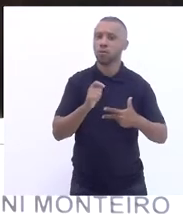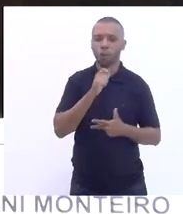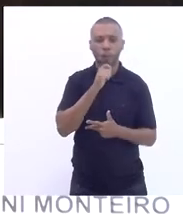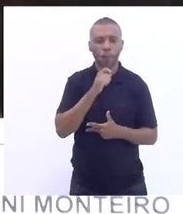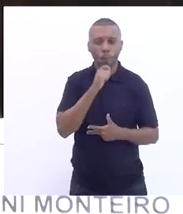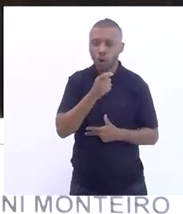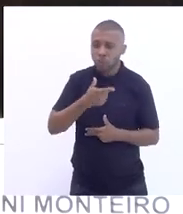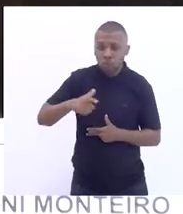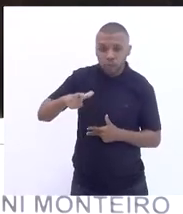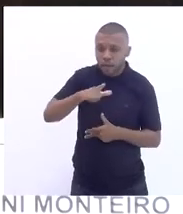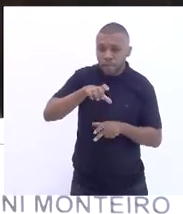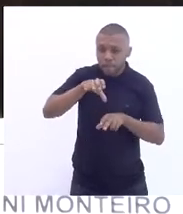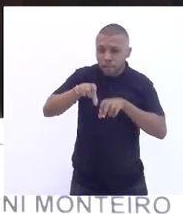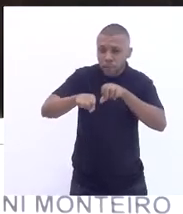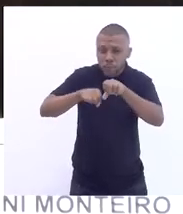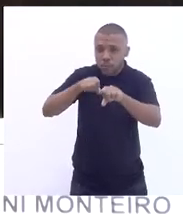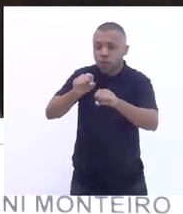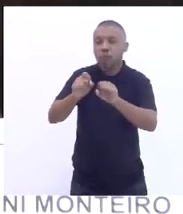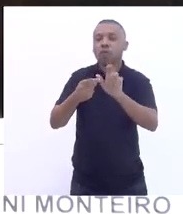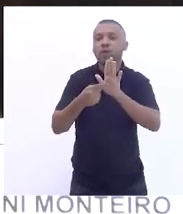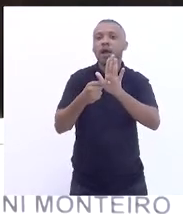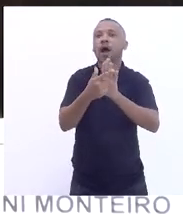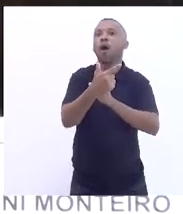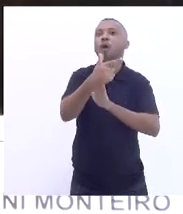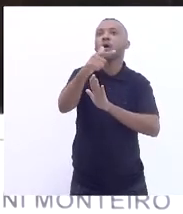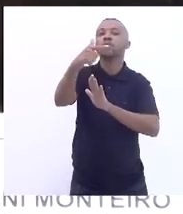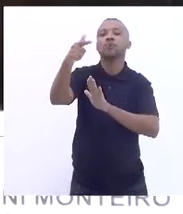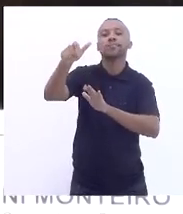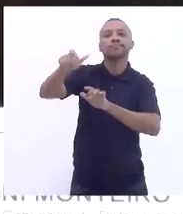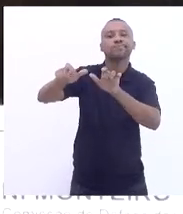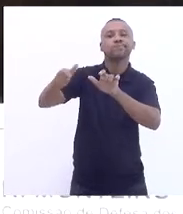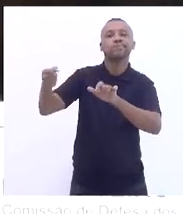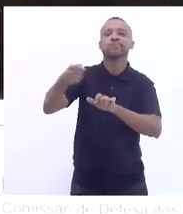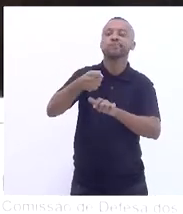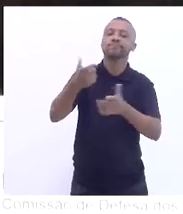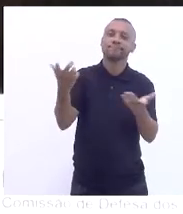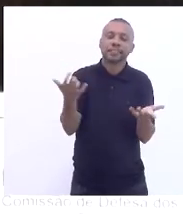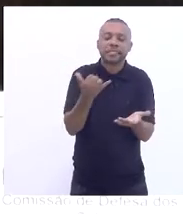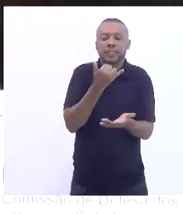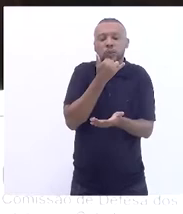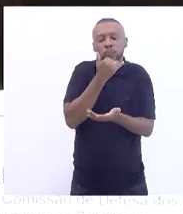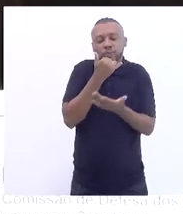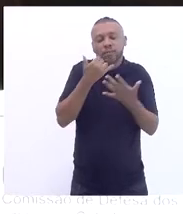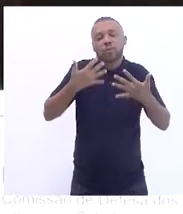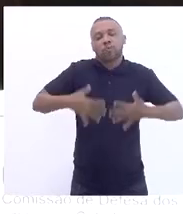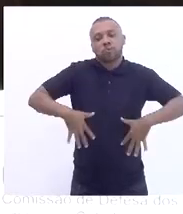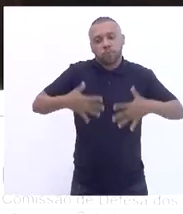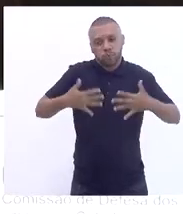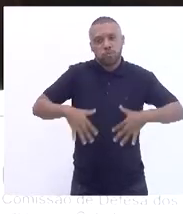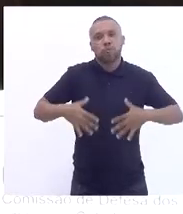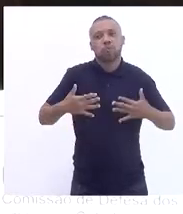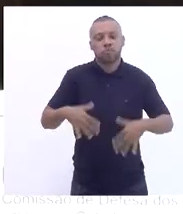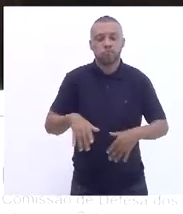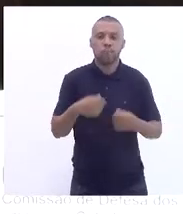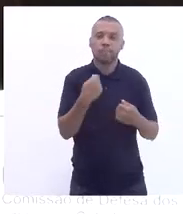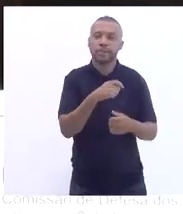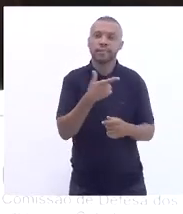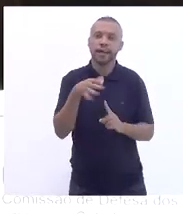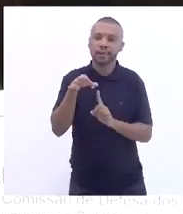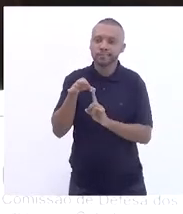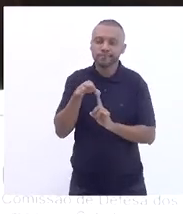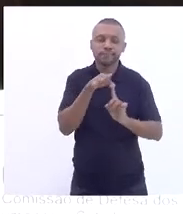não buscou nos trazer outros né que pudesse refletir eu fico até um pouco penalizado Alessandra de ter que lhe